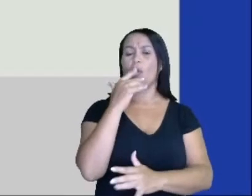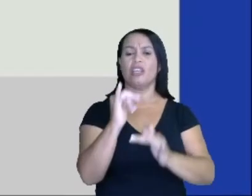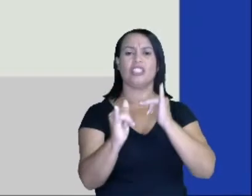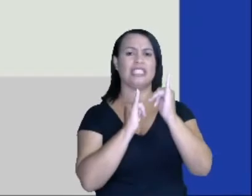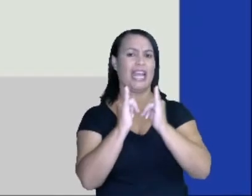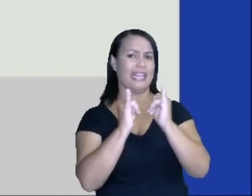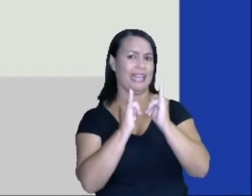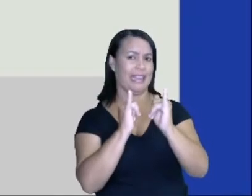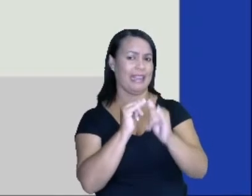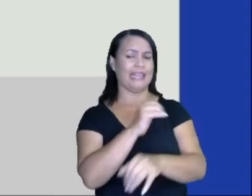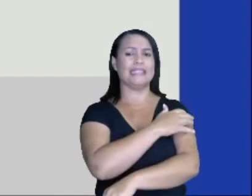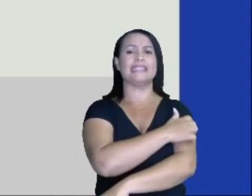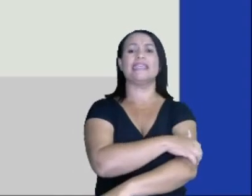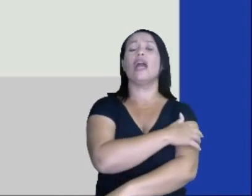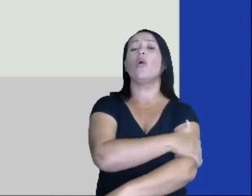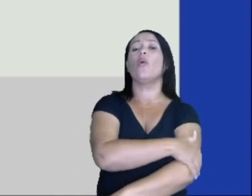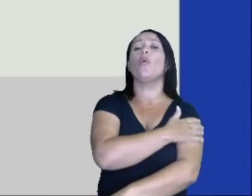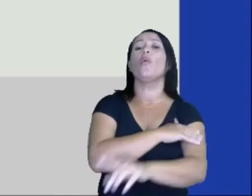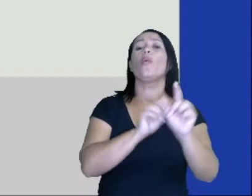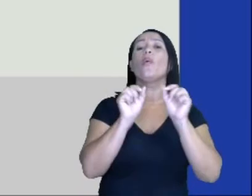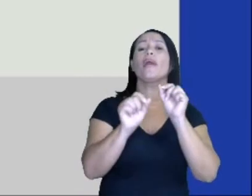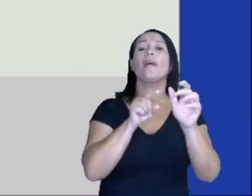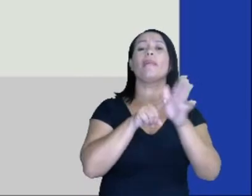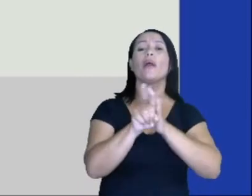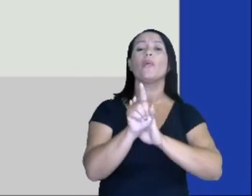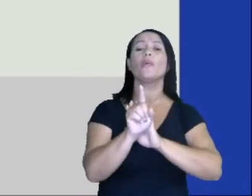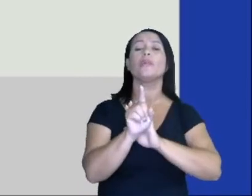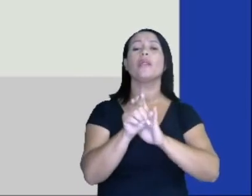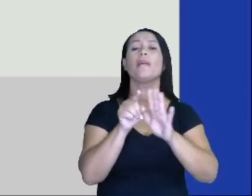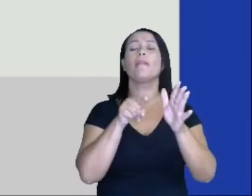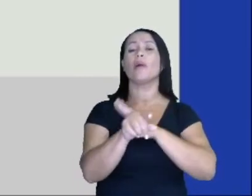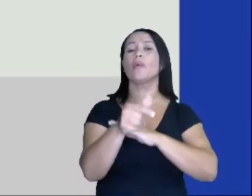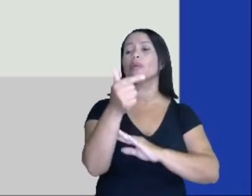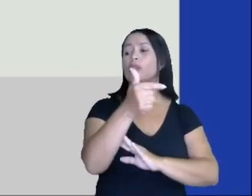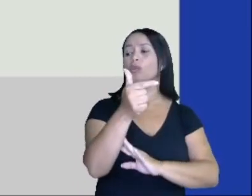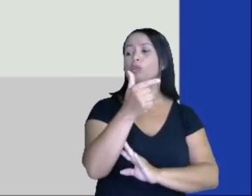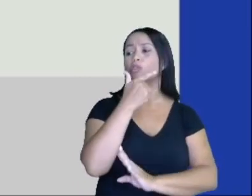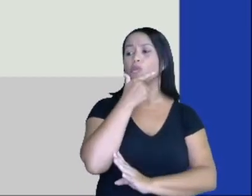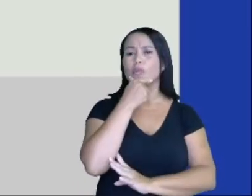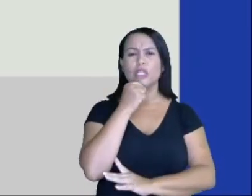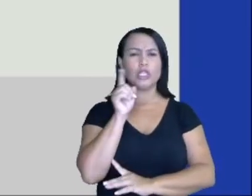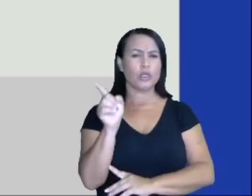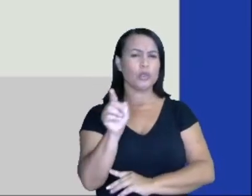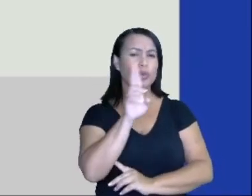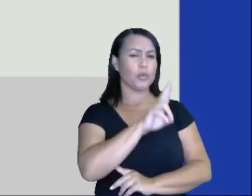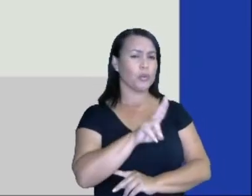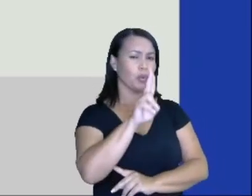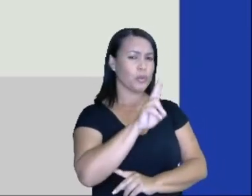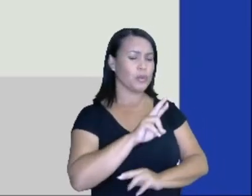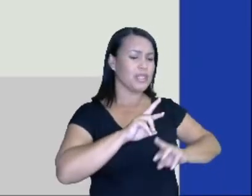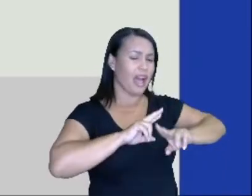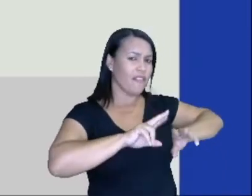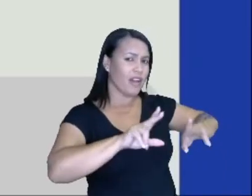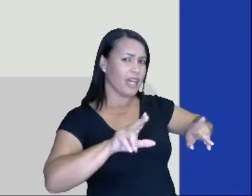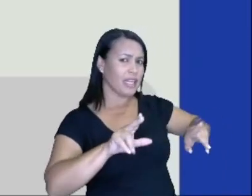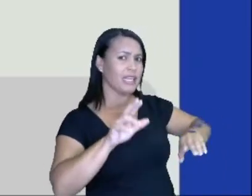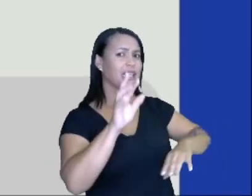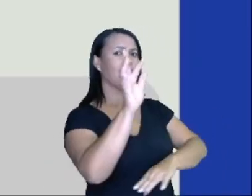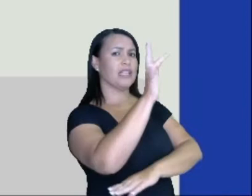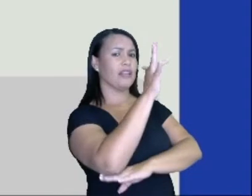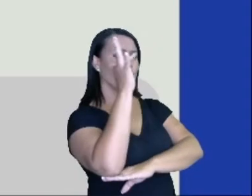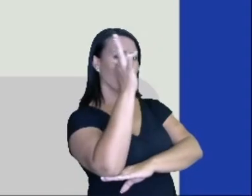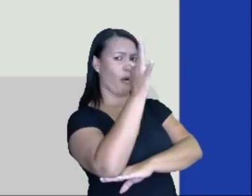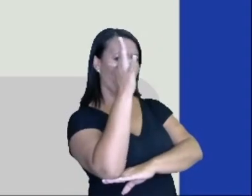internet, o internetês, a questão ela pergunta o seguinte, ó. Questão 2. O garoto usa a variante formal